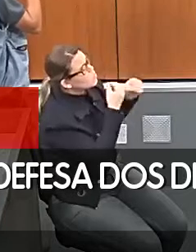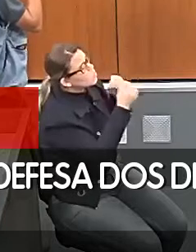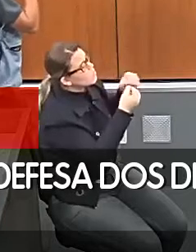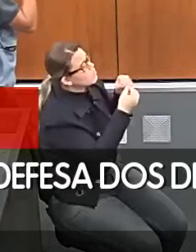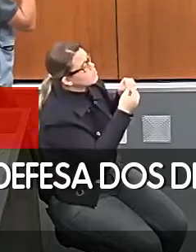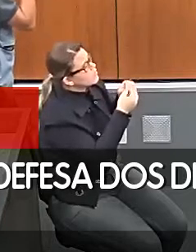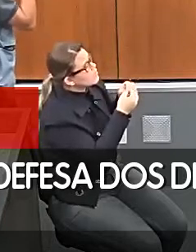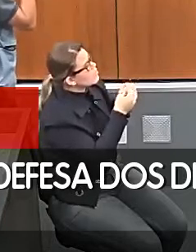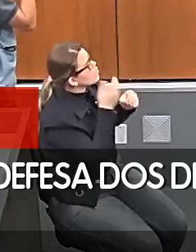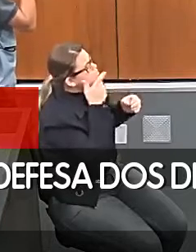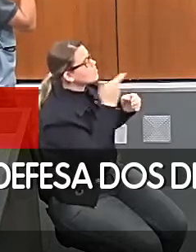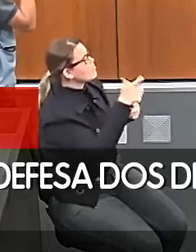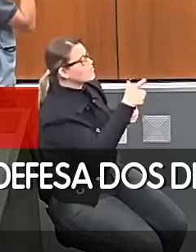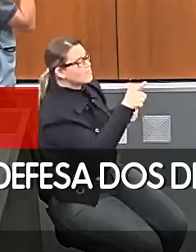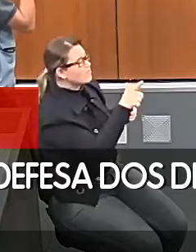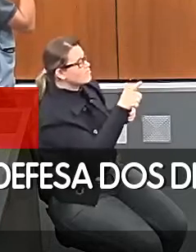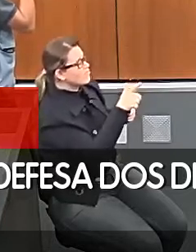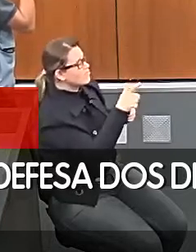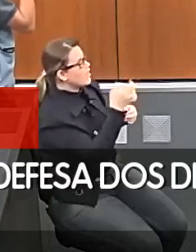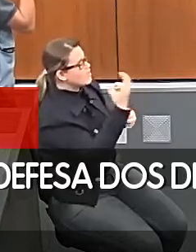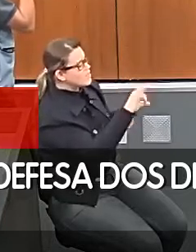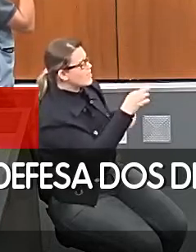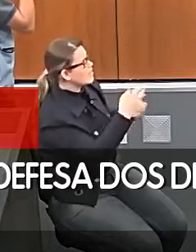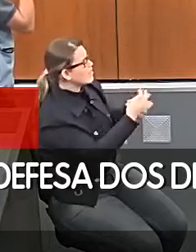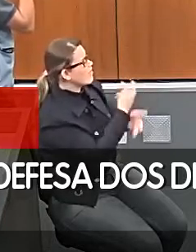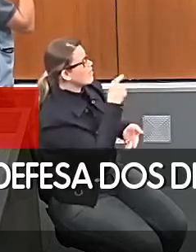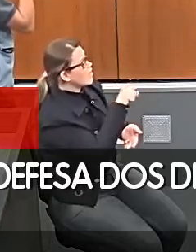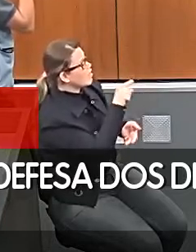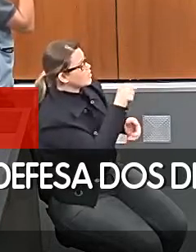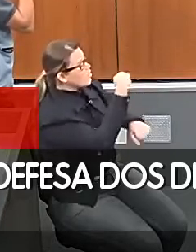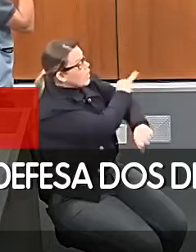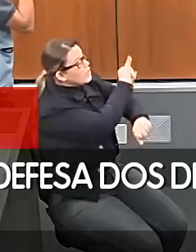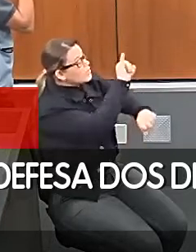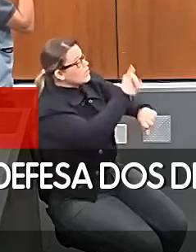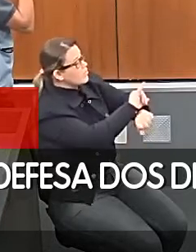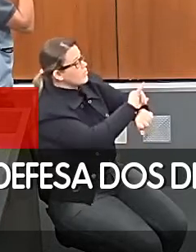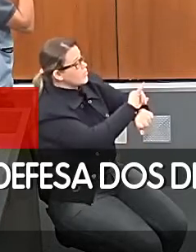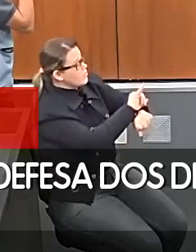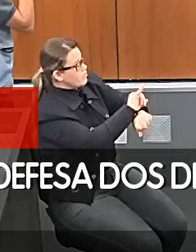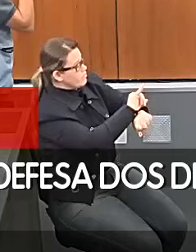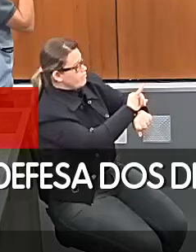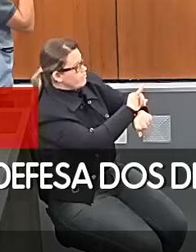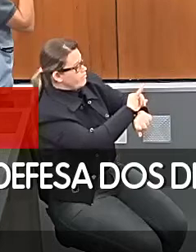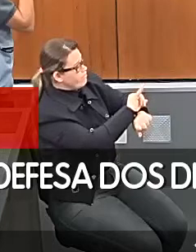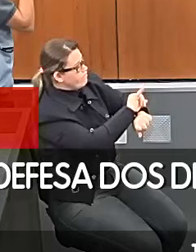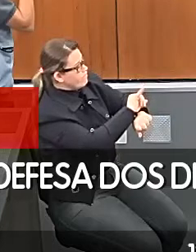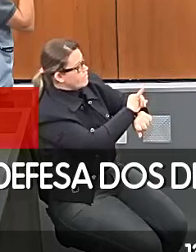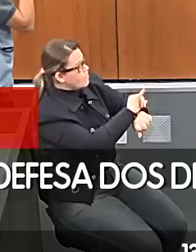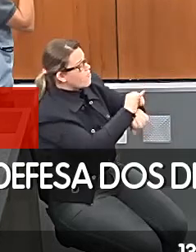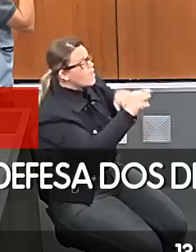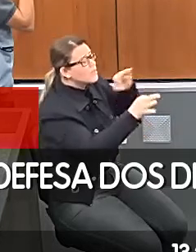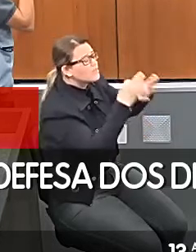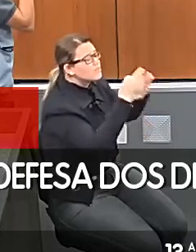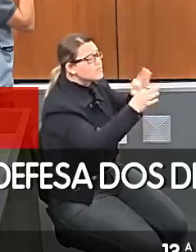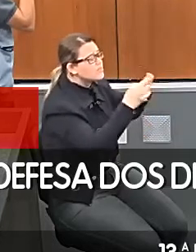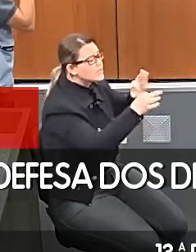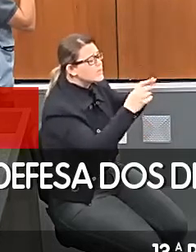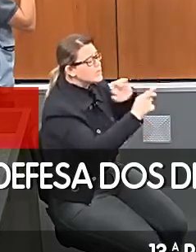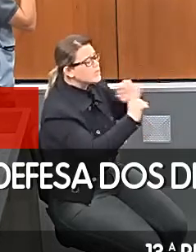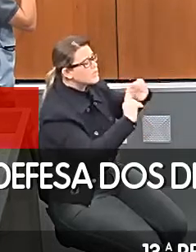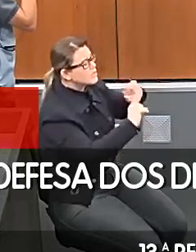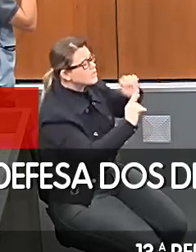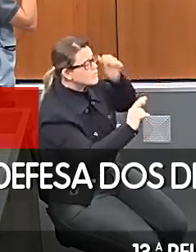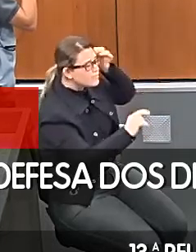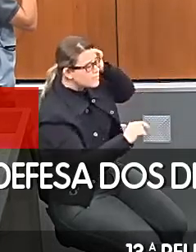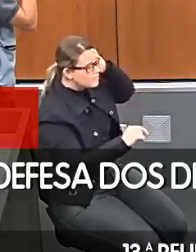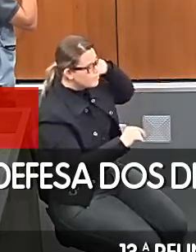estão funcionando em favor da pessoa com deficiência em Itabira, que seria para nós? Já está sendo preparado o requerimento